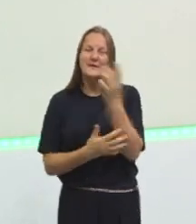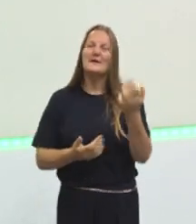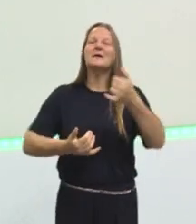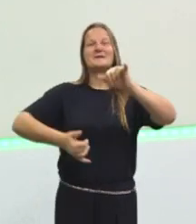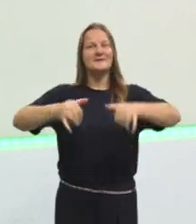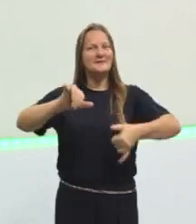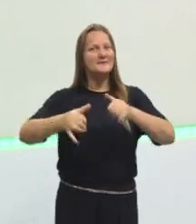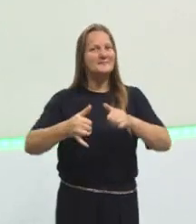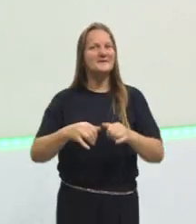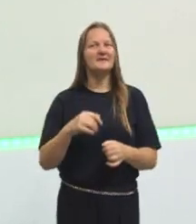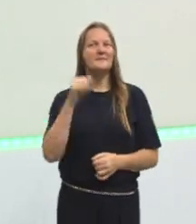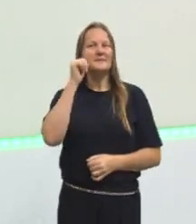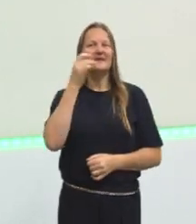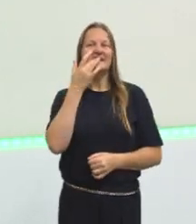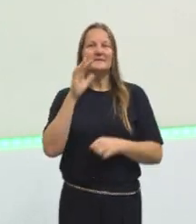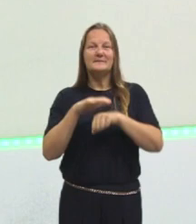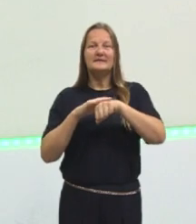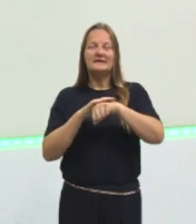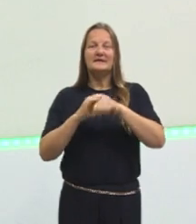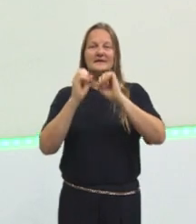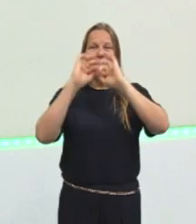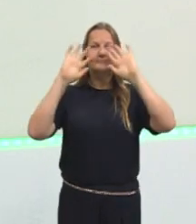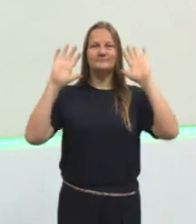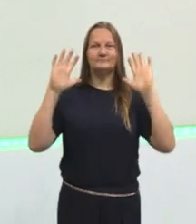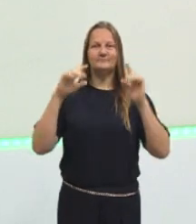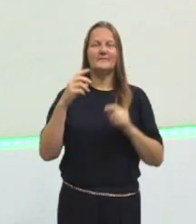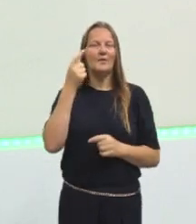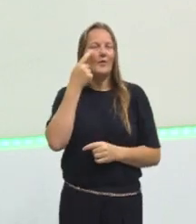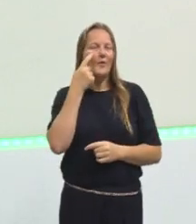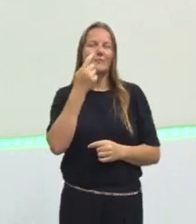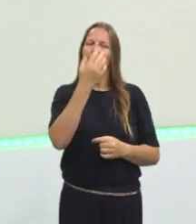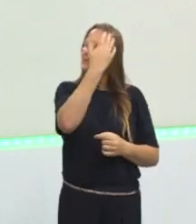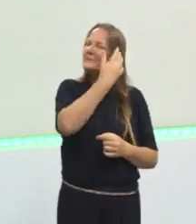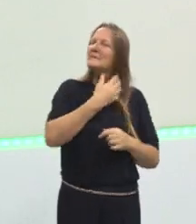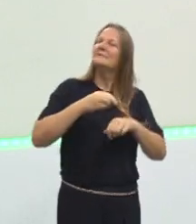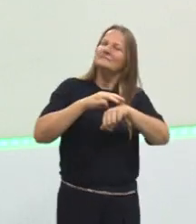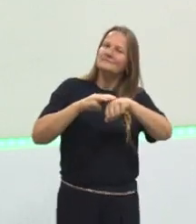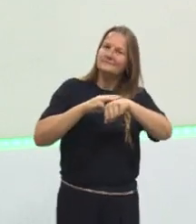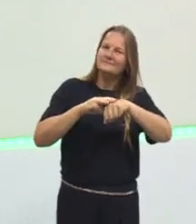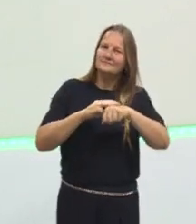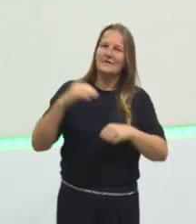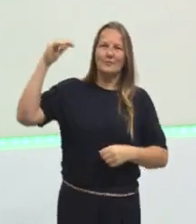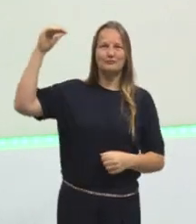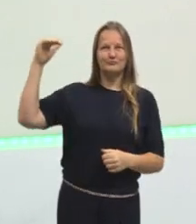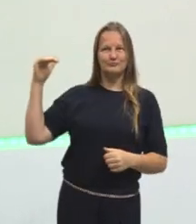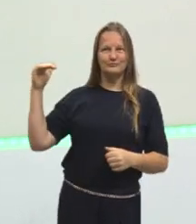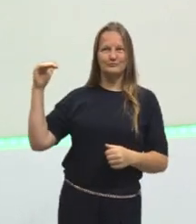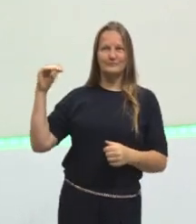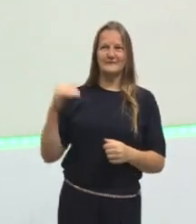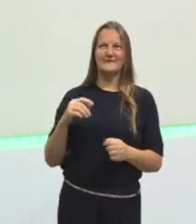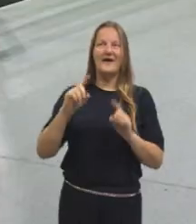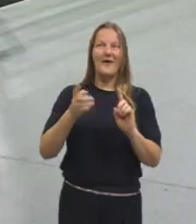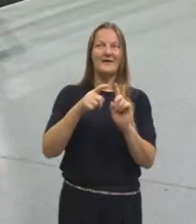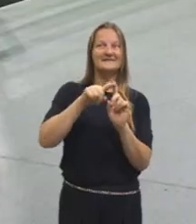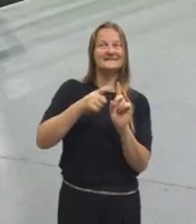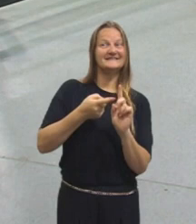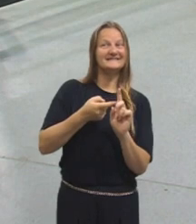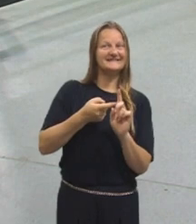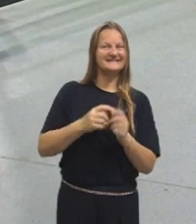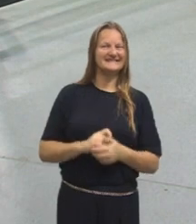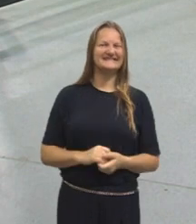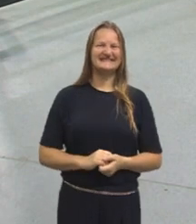sou uma mulher branca de pele clara olhos e cabelos castanhos estatura baixa e sou gestante